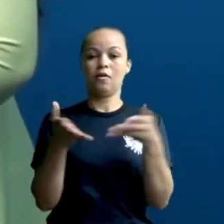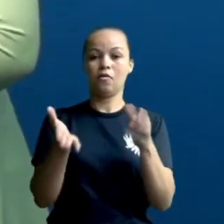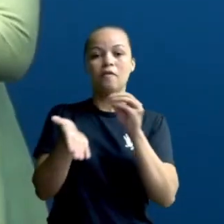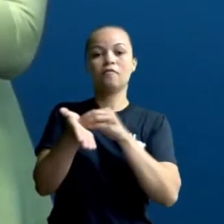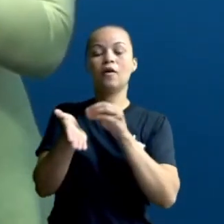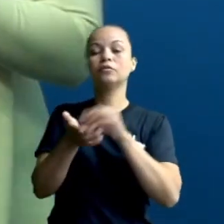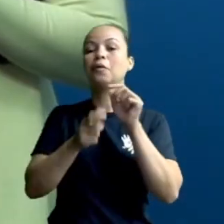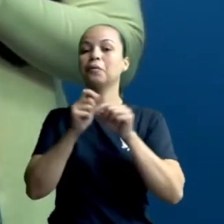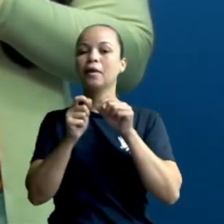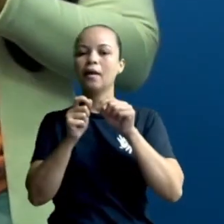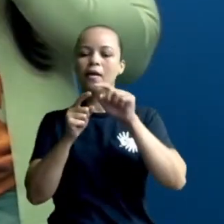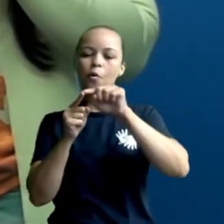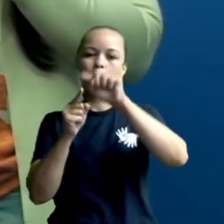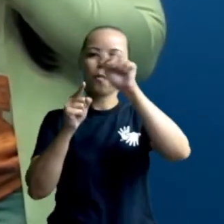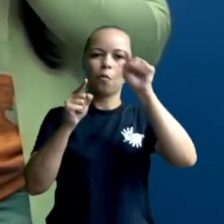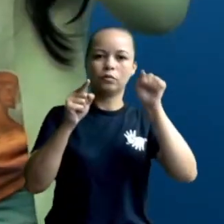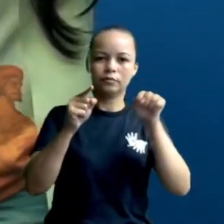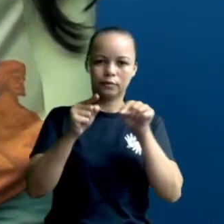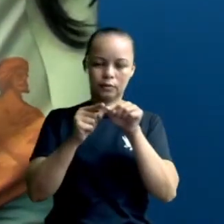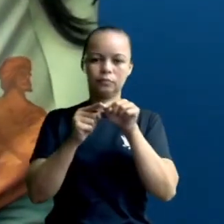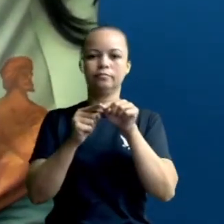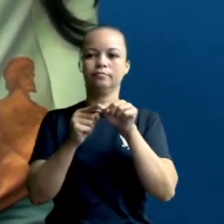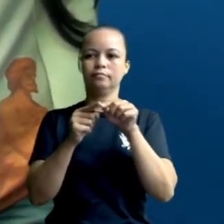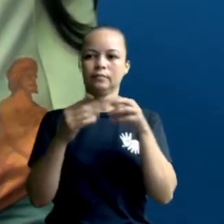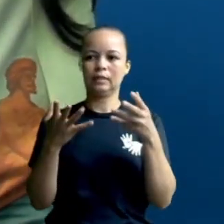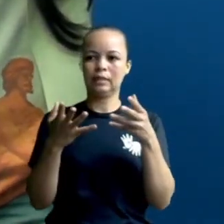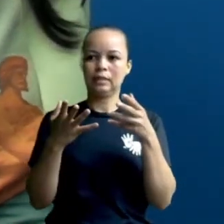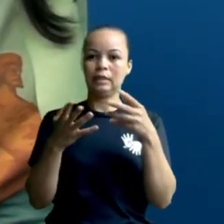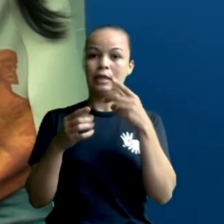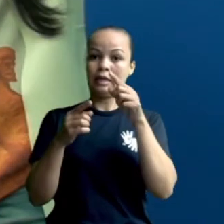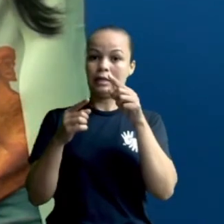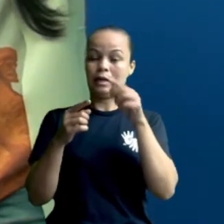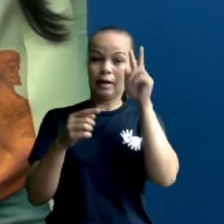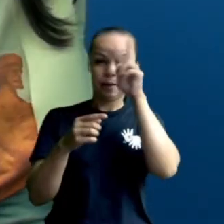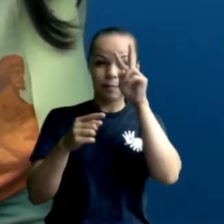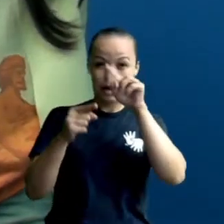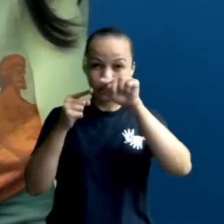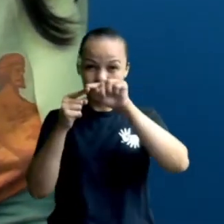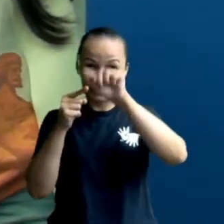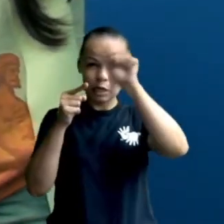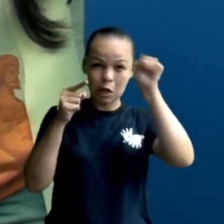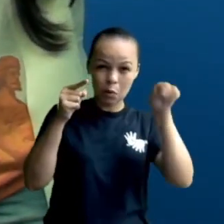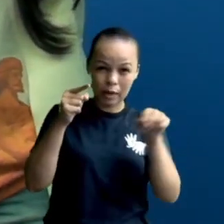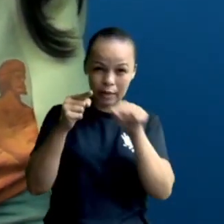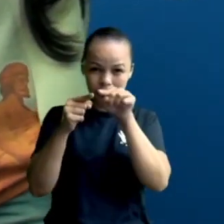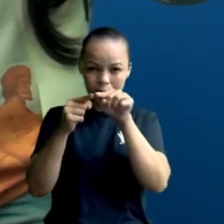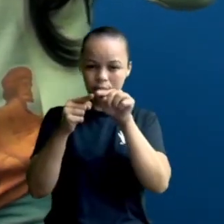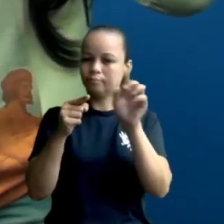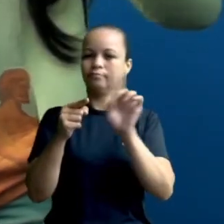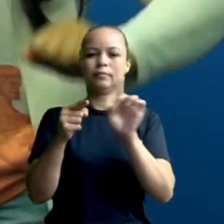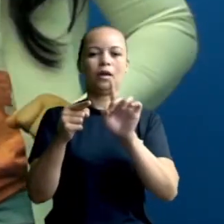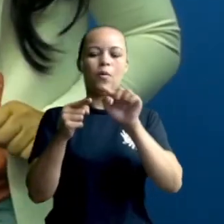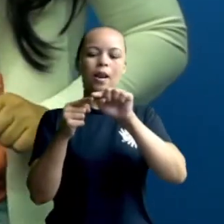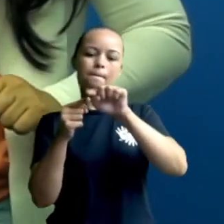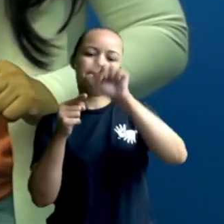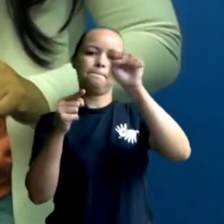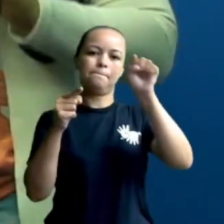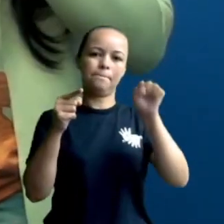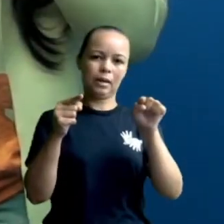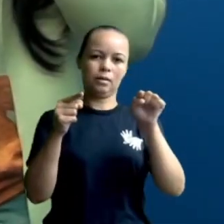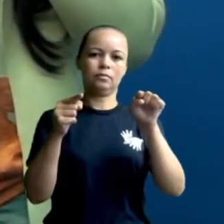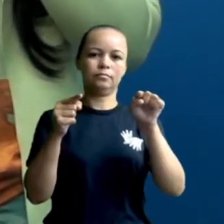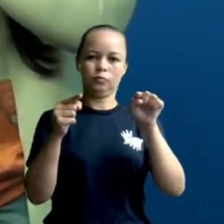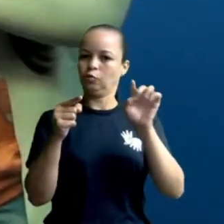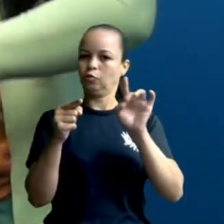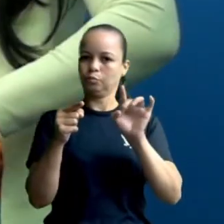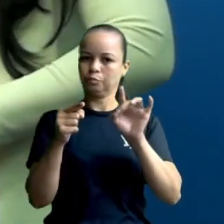certo? Lembrando que o círculo não é ele inteiro, é ele pela metade, tá certo?